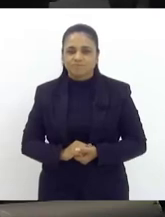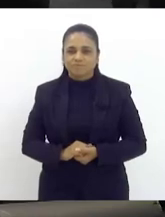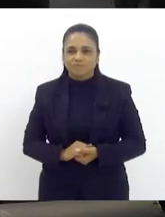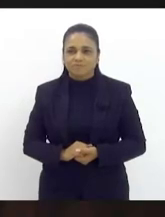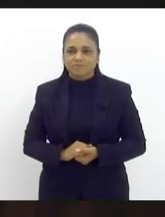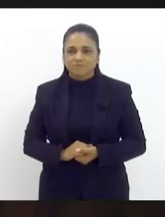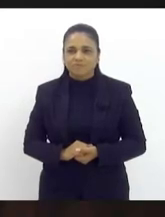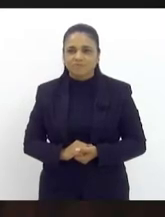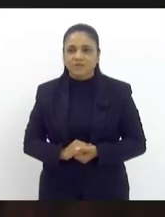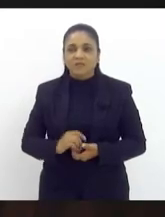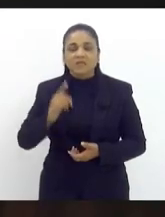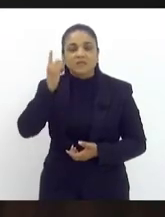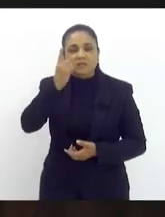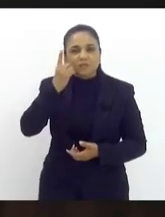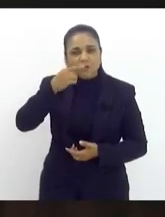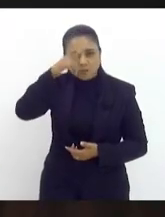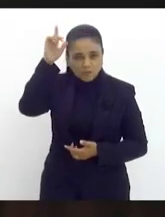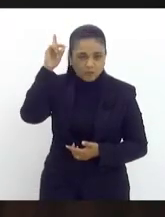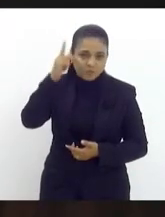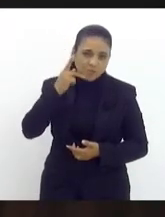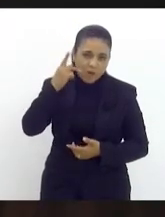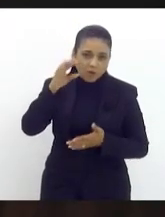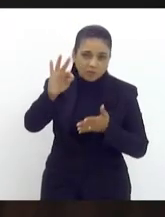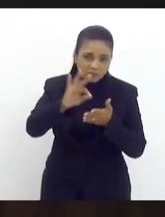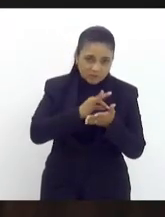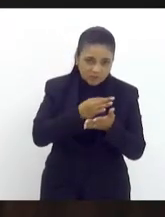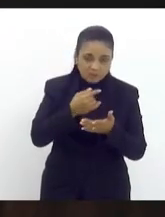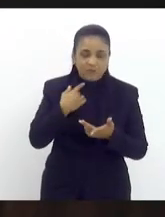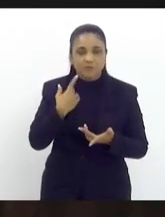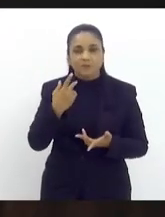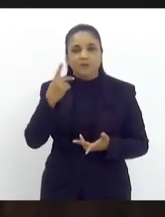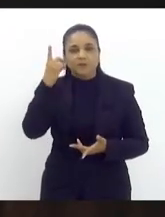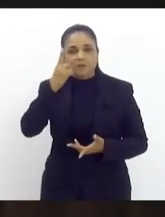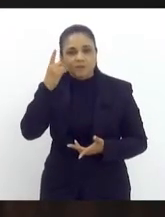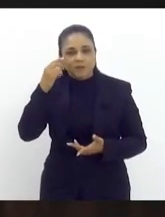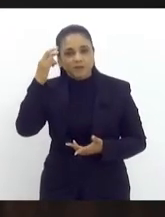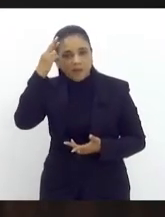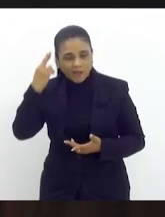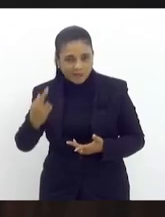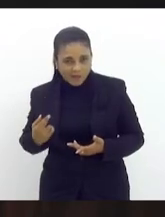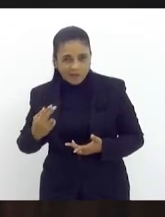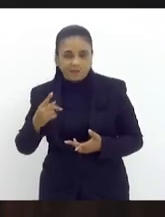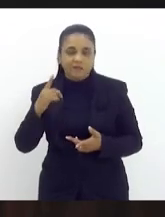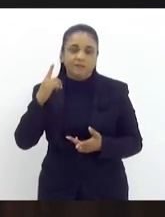Deputado Luiz Paulo está escrito, deputada Renata está escrita,